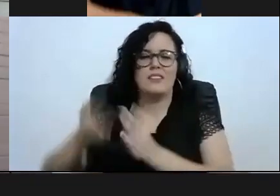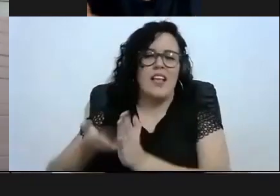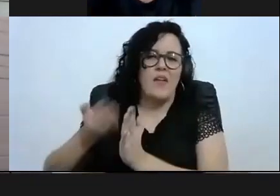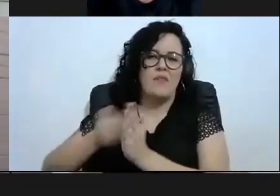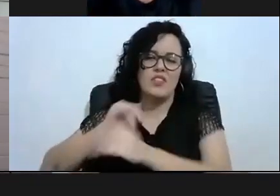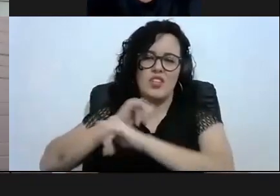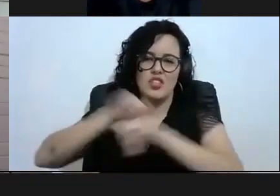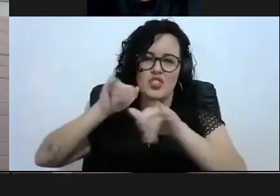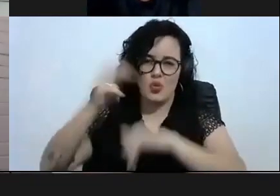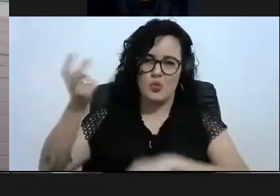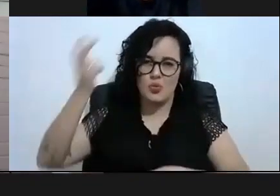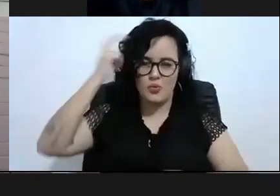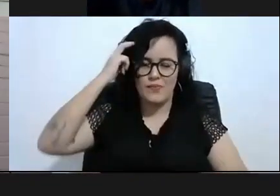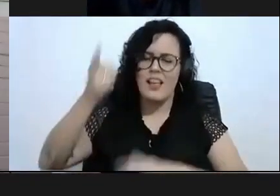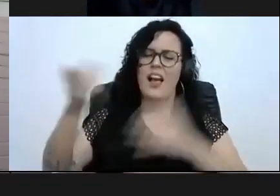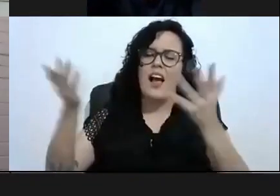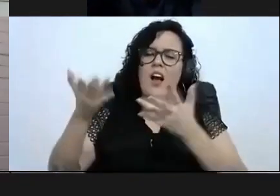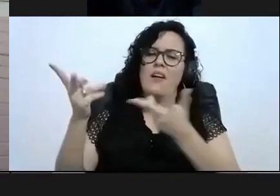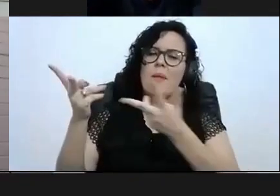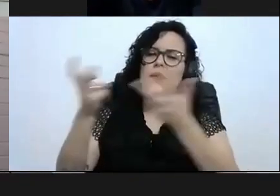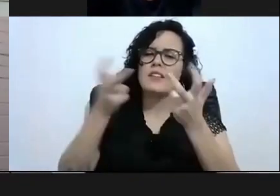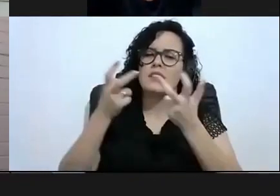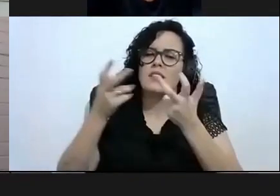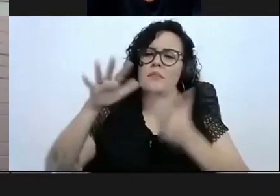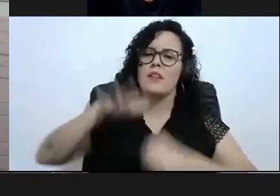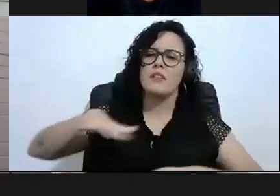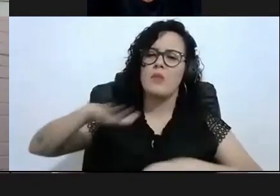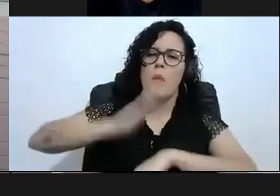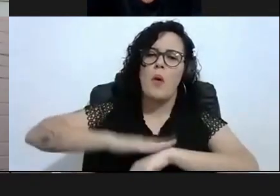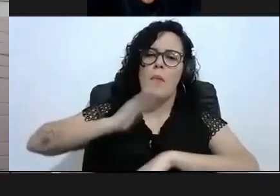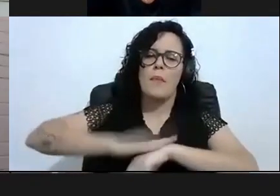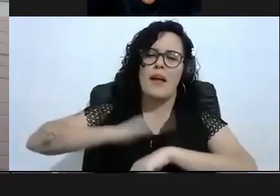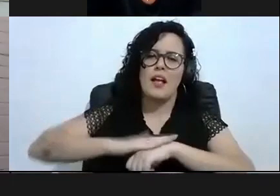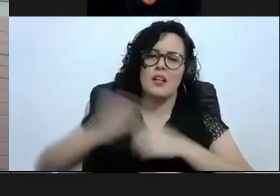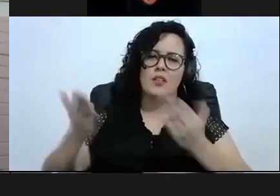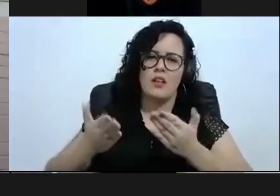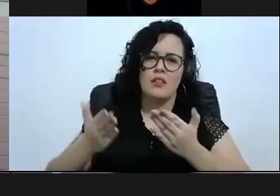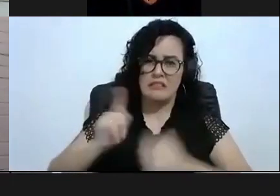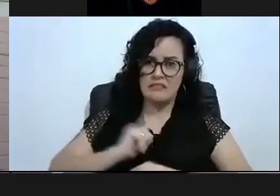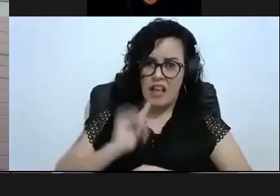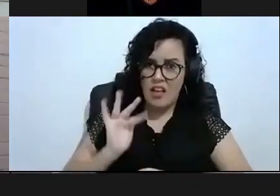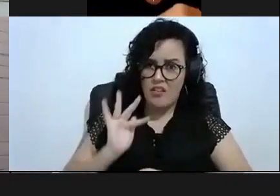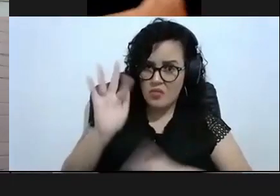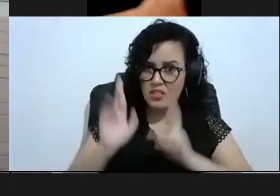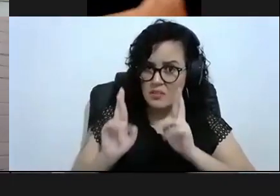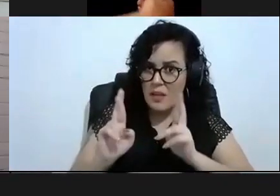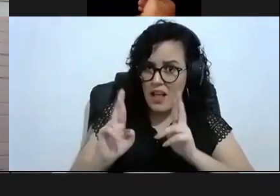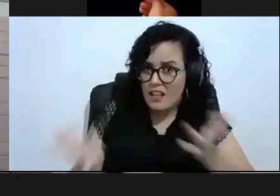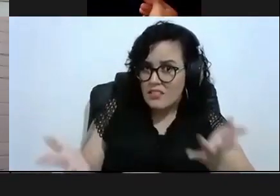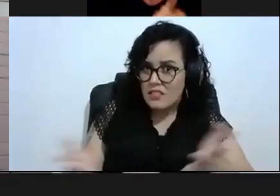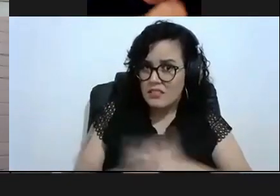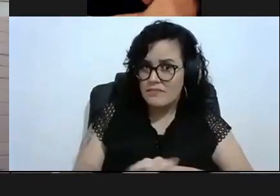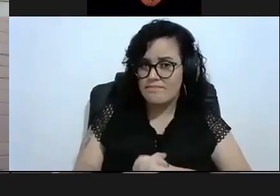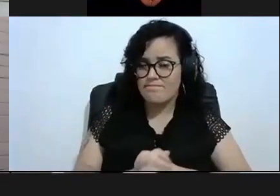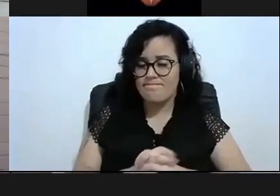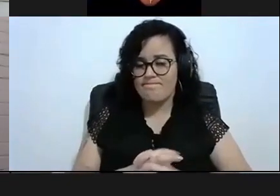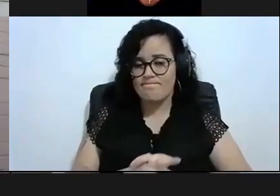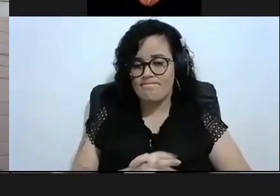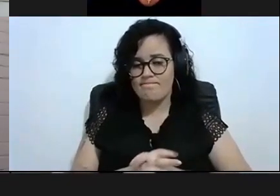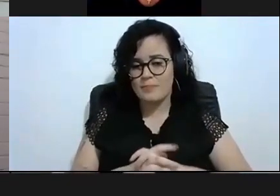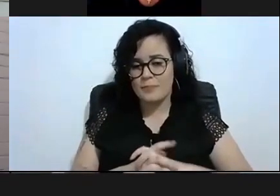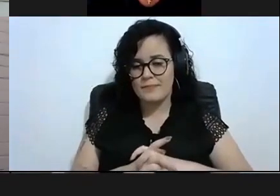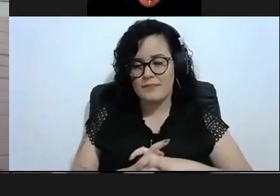esse universo, esse momento país? A gente tem esperança? Bom, eu